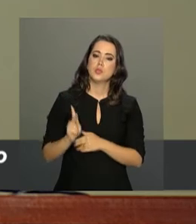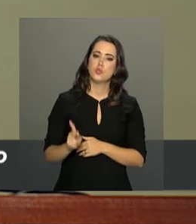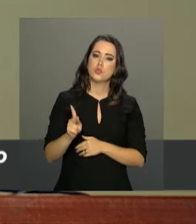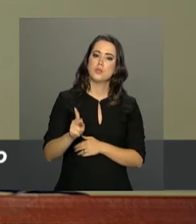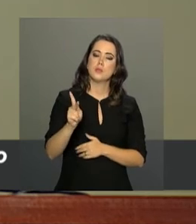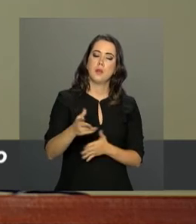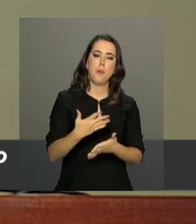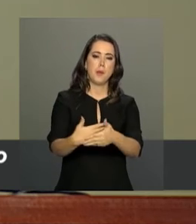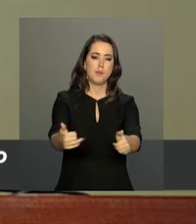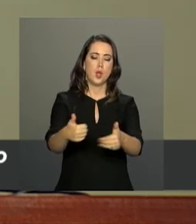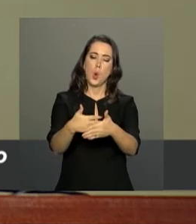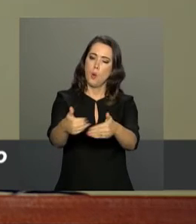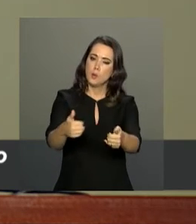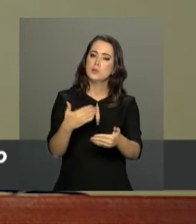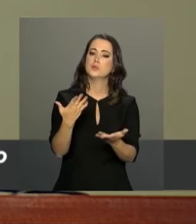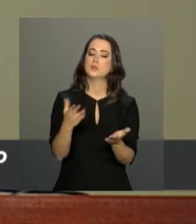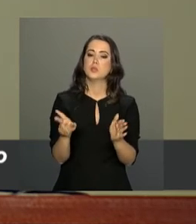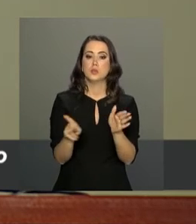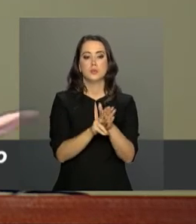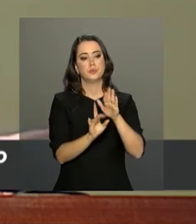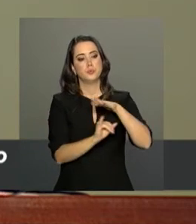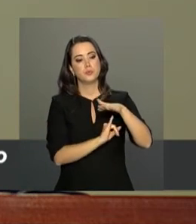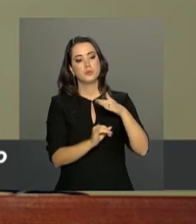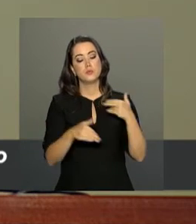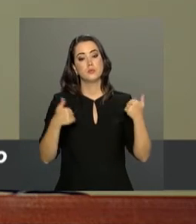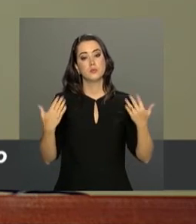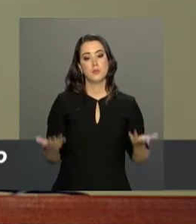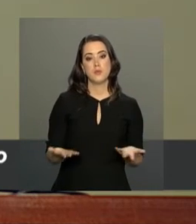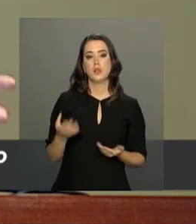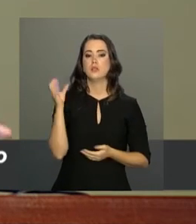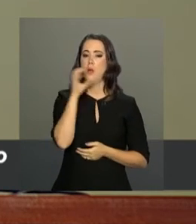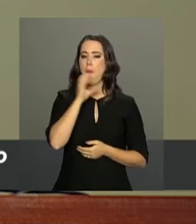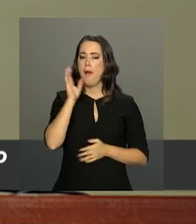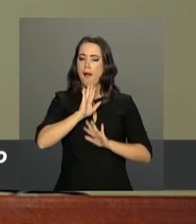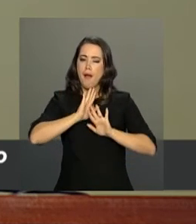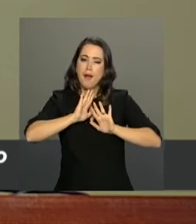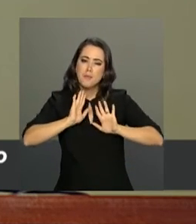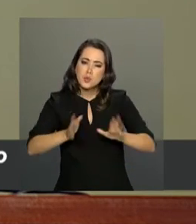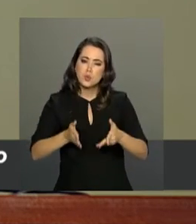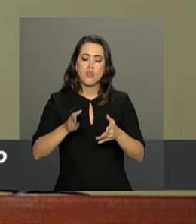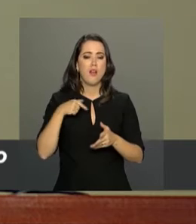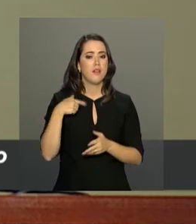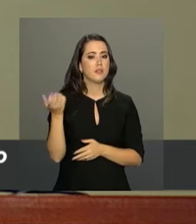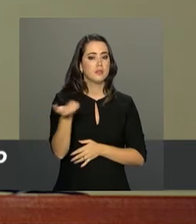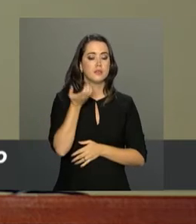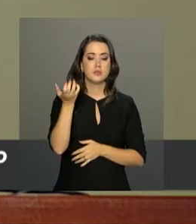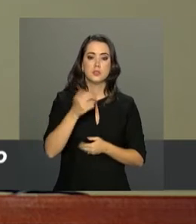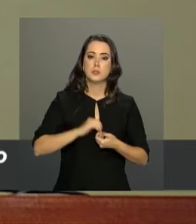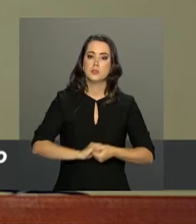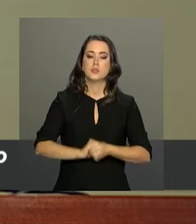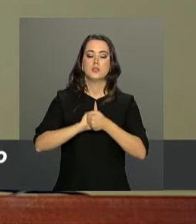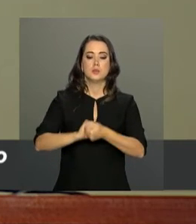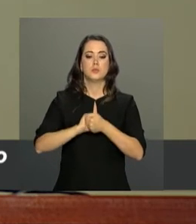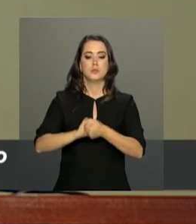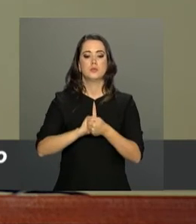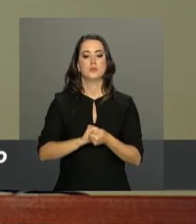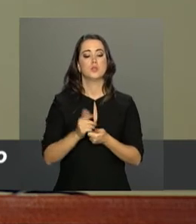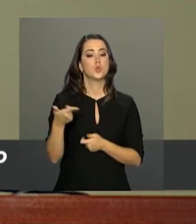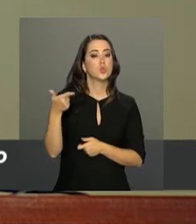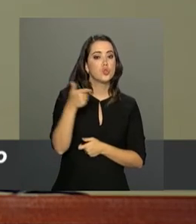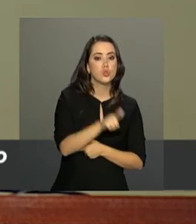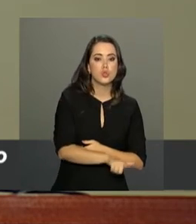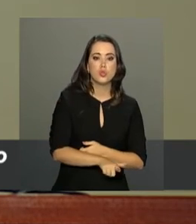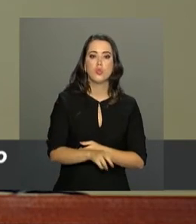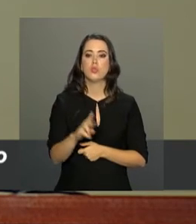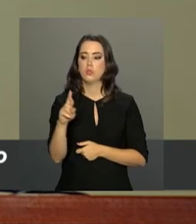aperfeiçoamento institucional portanto em breve suas palavras o que eu quero é cumprimentar mais uma